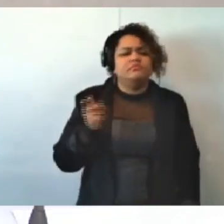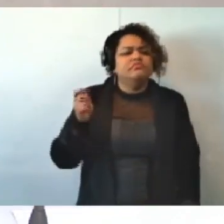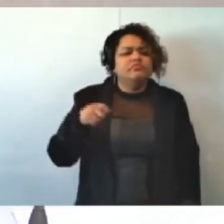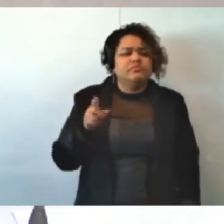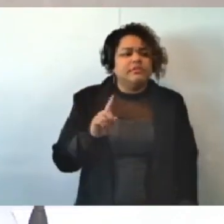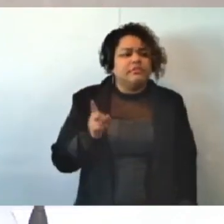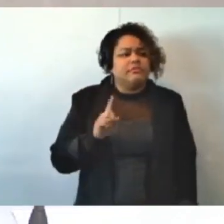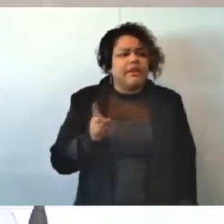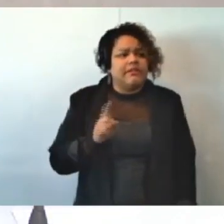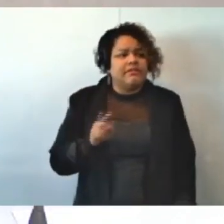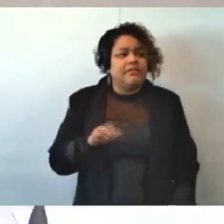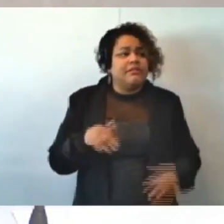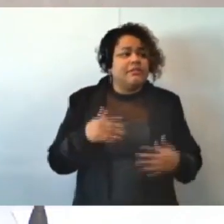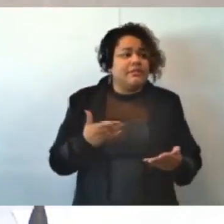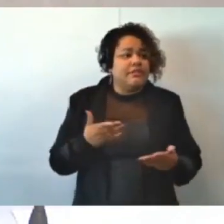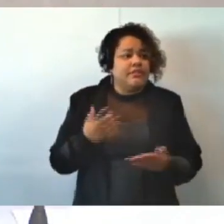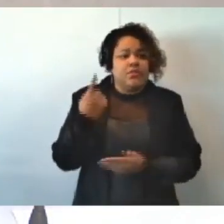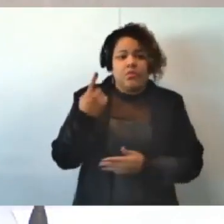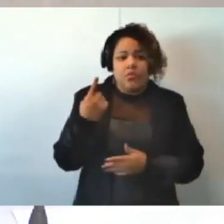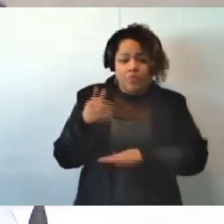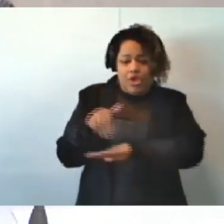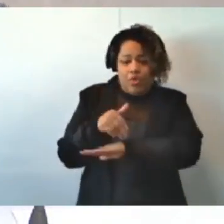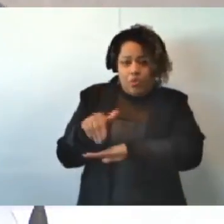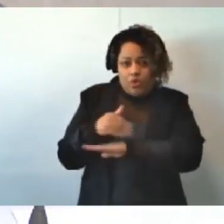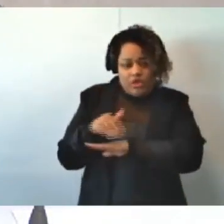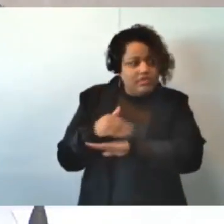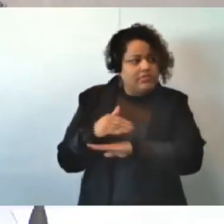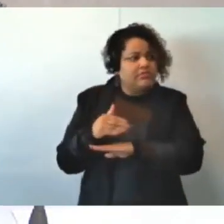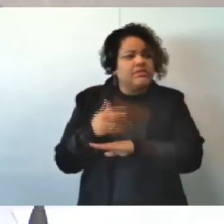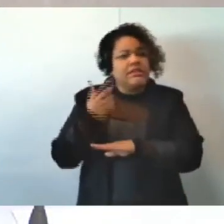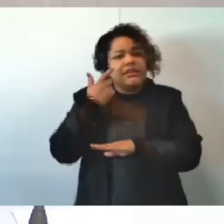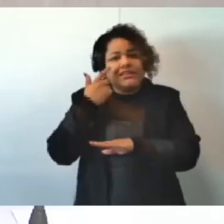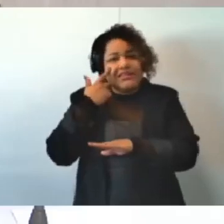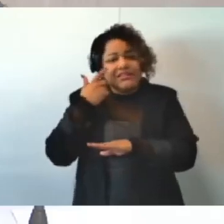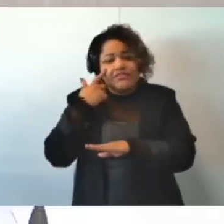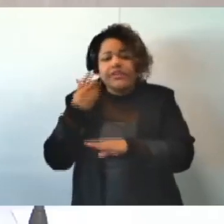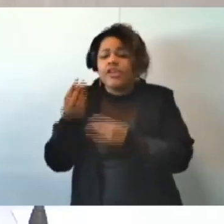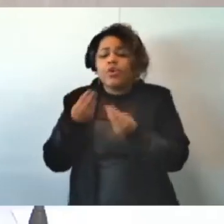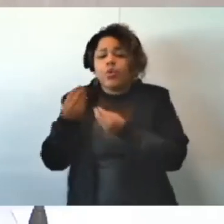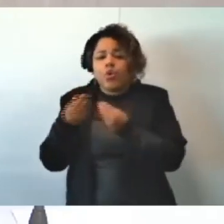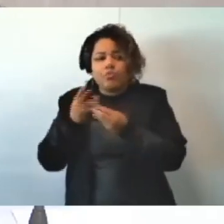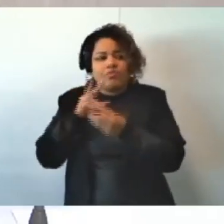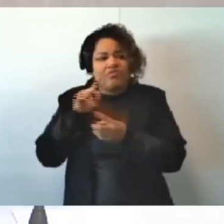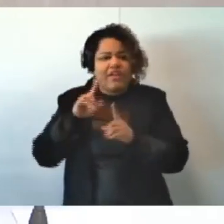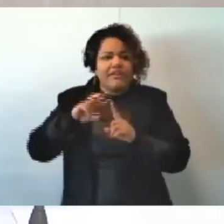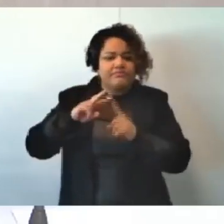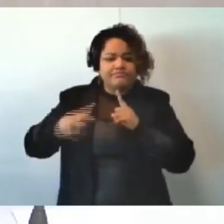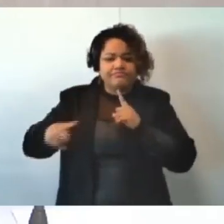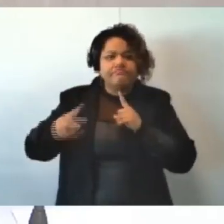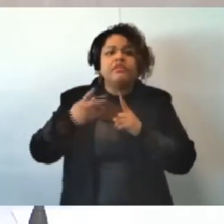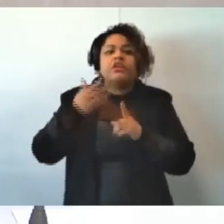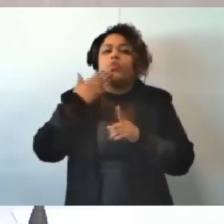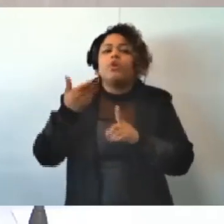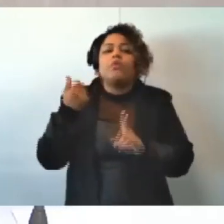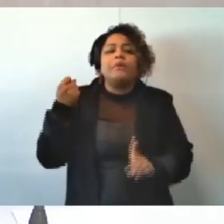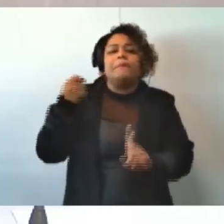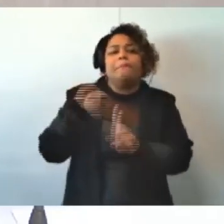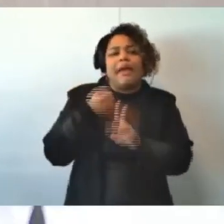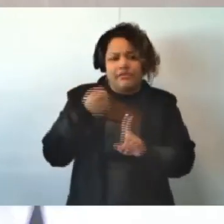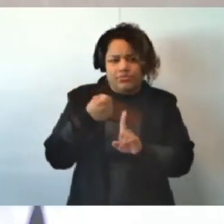sem procurar ver por trás todos os impactos que esse fechamento vai causar, não só para moradores,